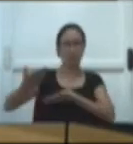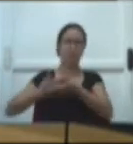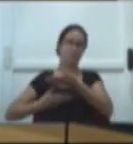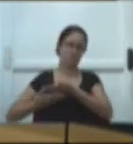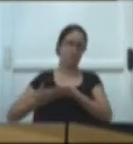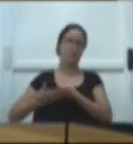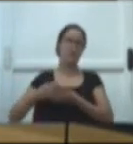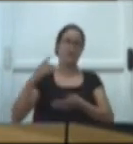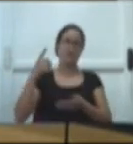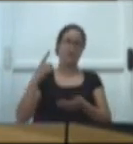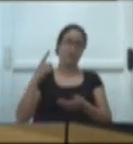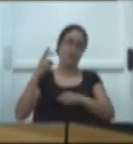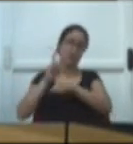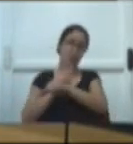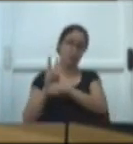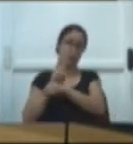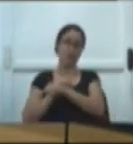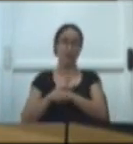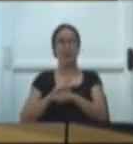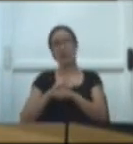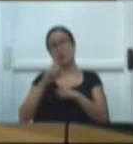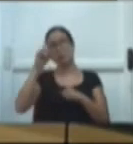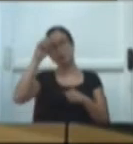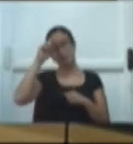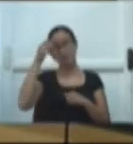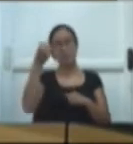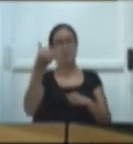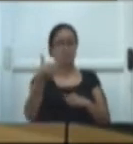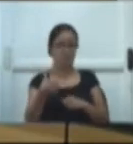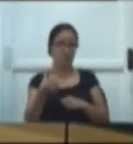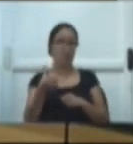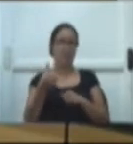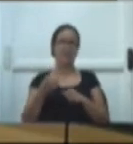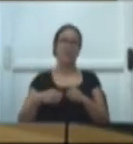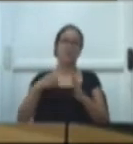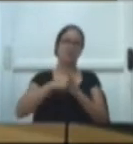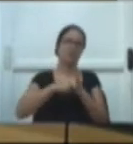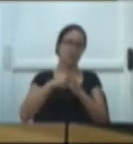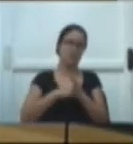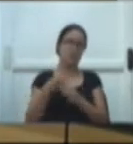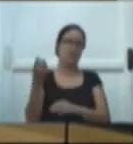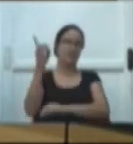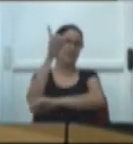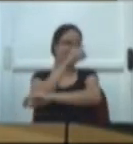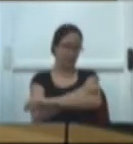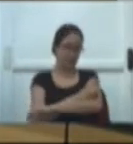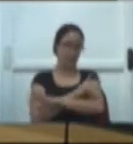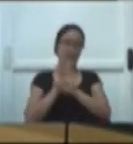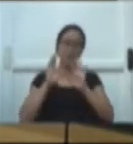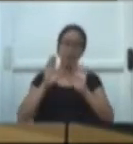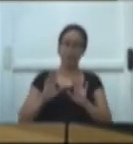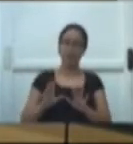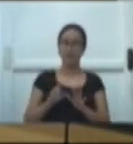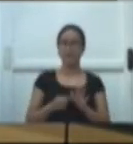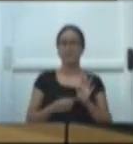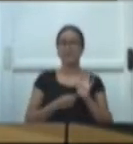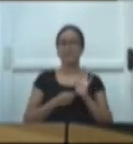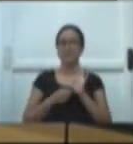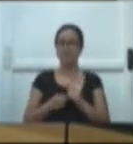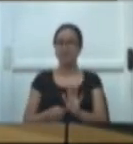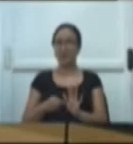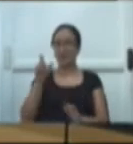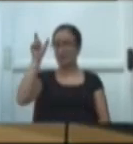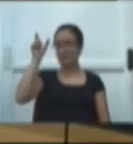tratará das ações do dia D de combate à dengue. Contudo, envio para representar a